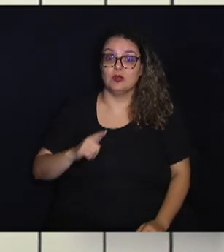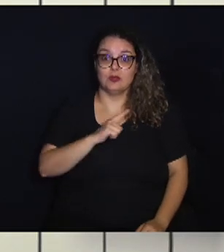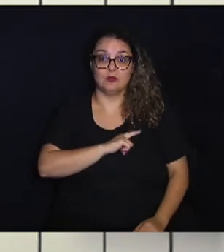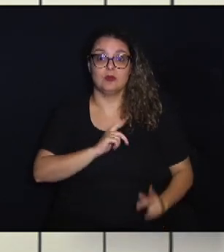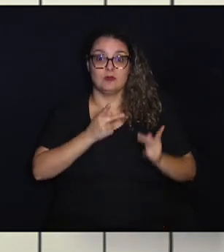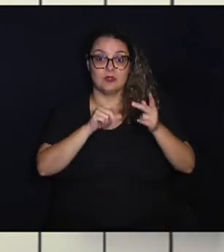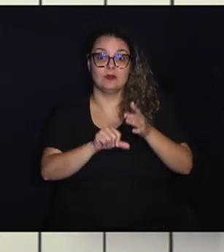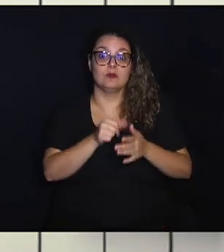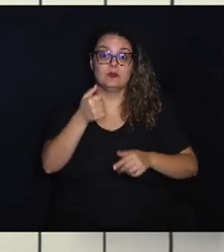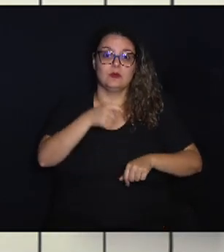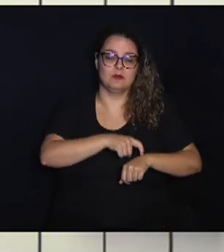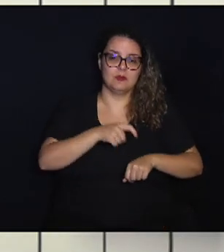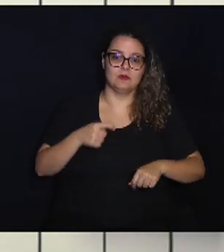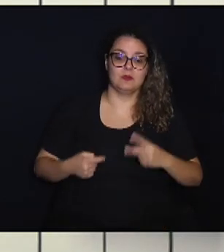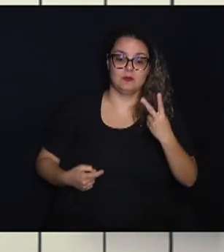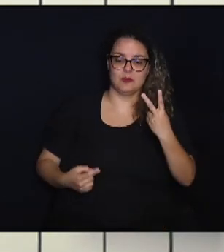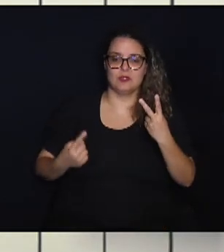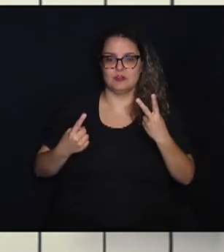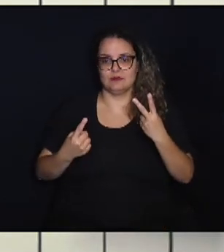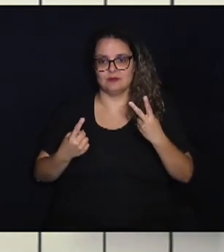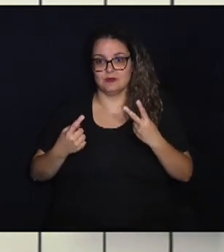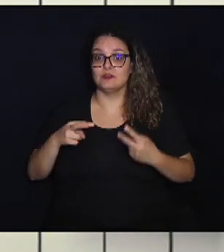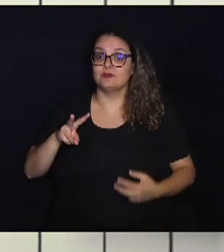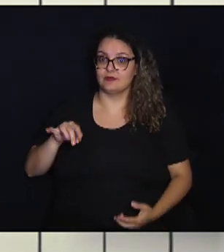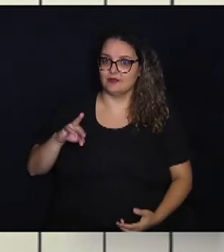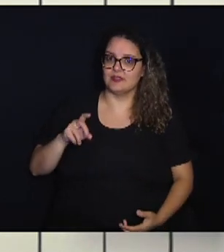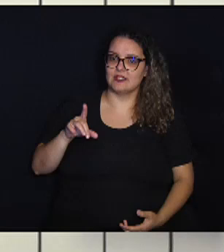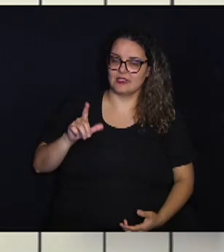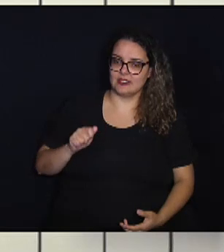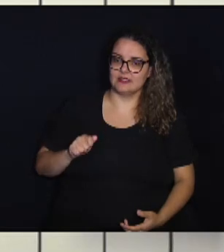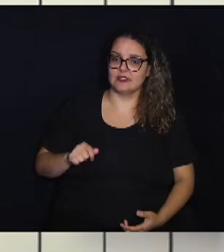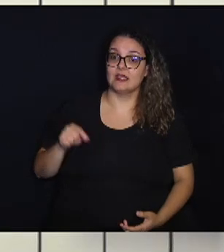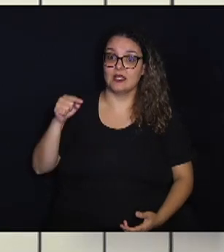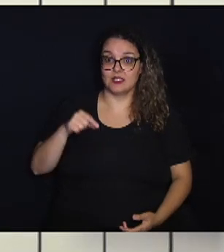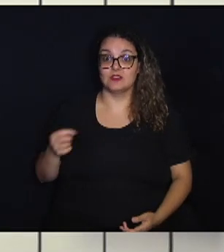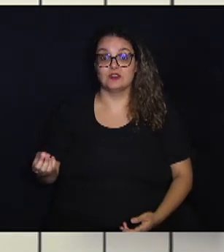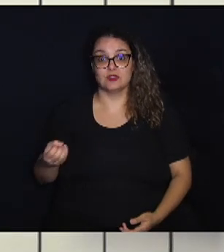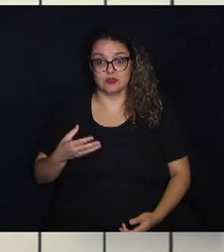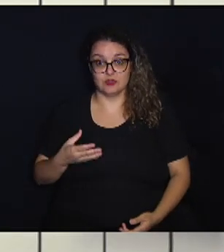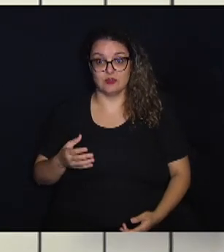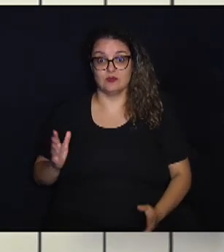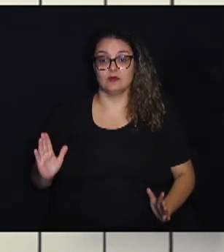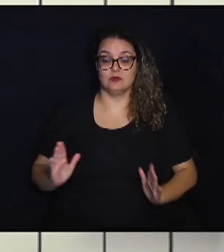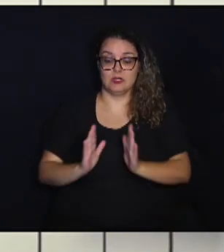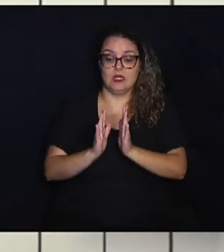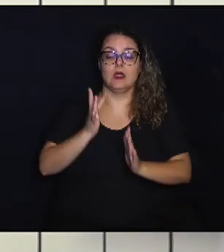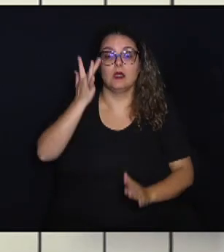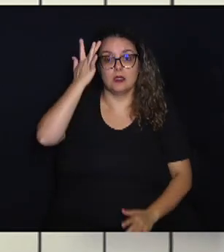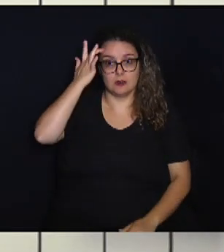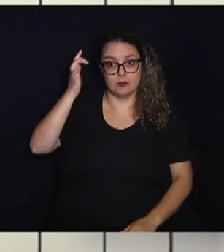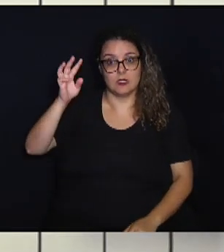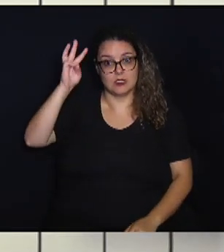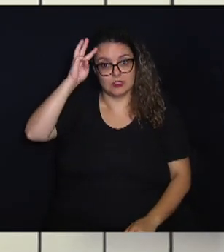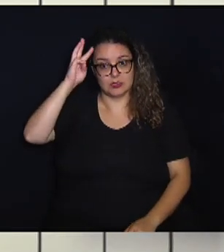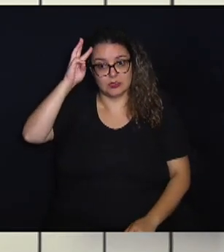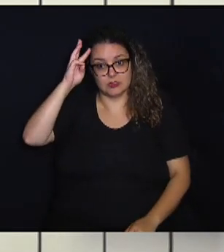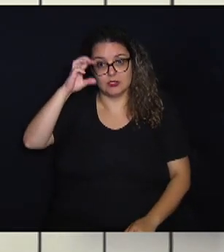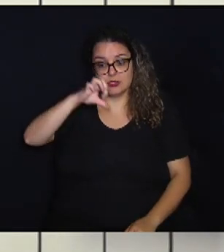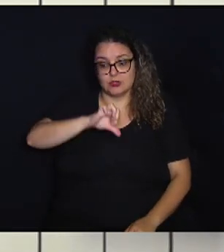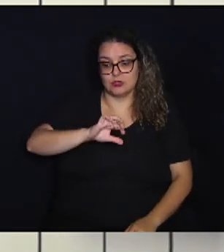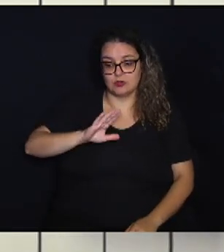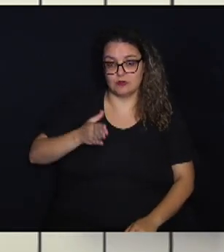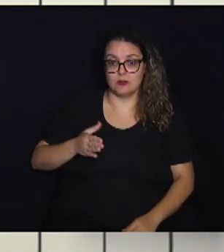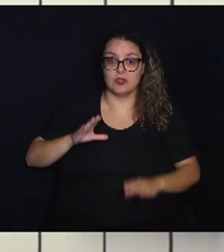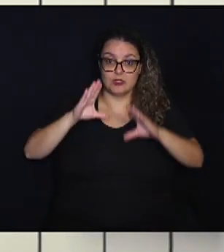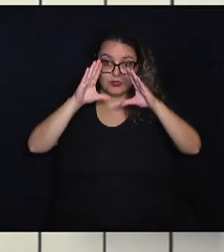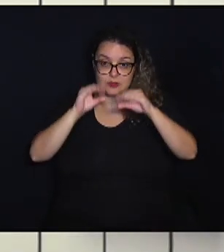primeira rodada por 2-1 de virada. Este novo confronto acontece amanhã, terça-feira, 9h30 da